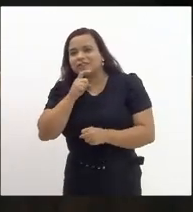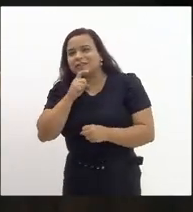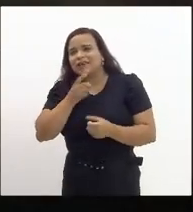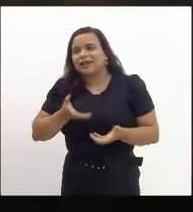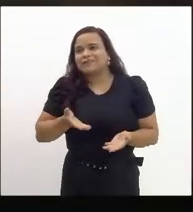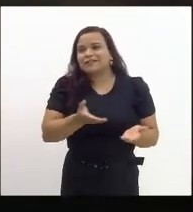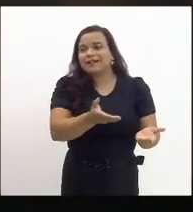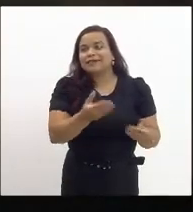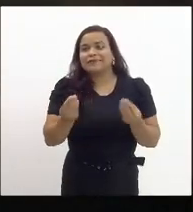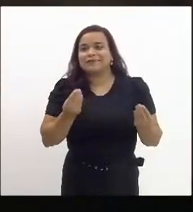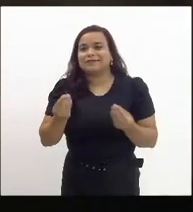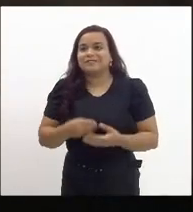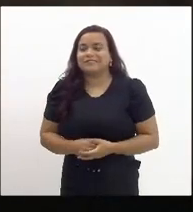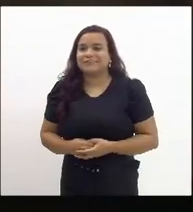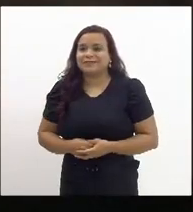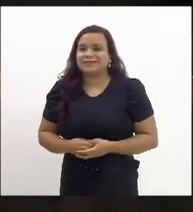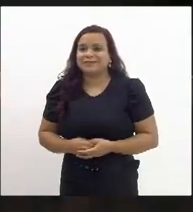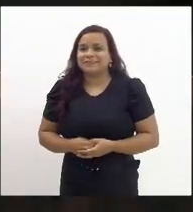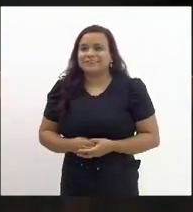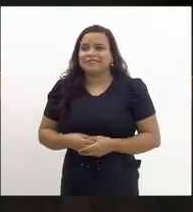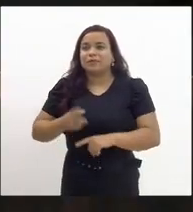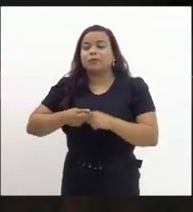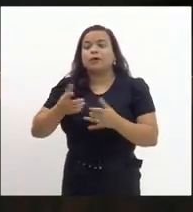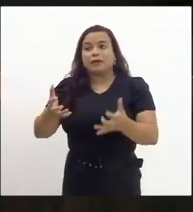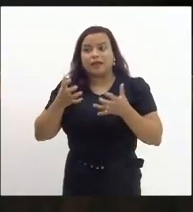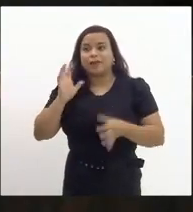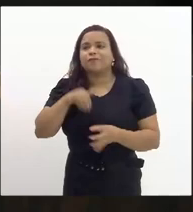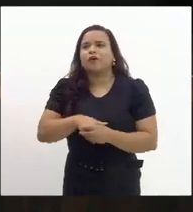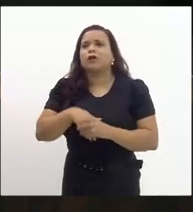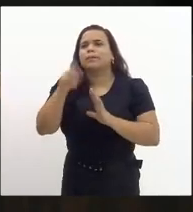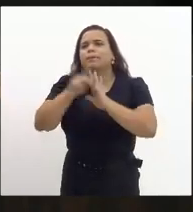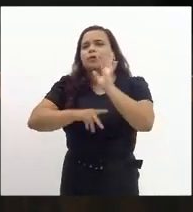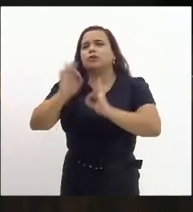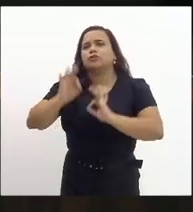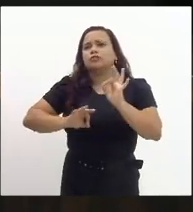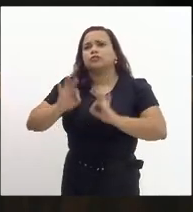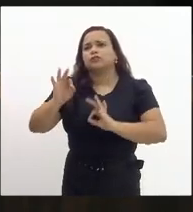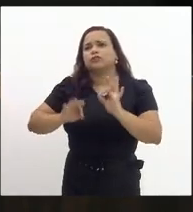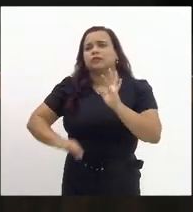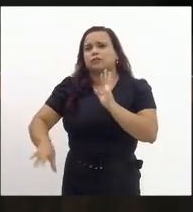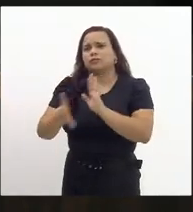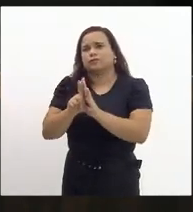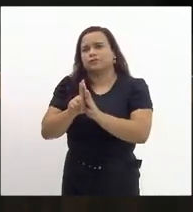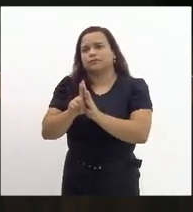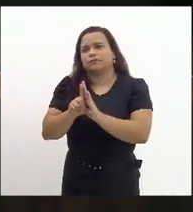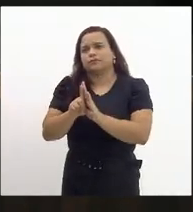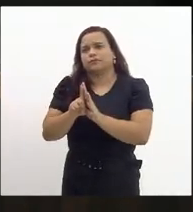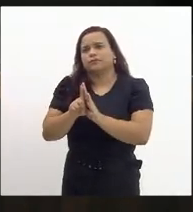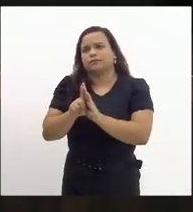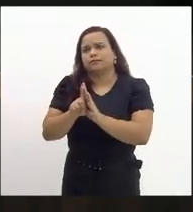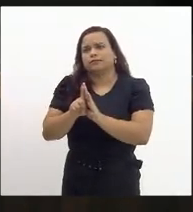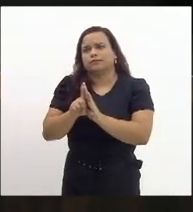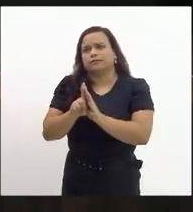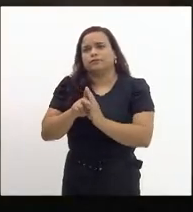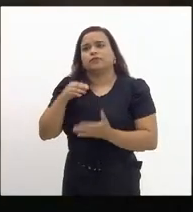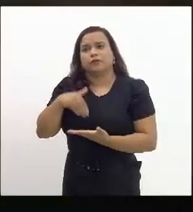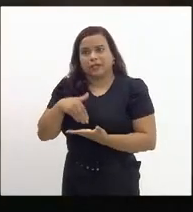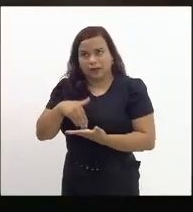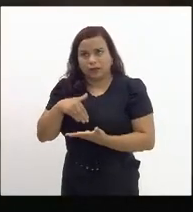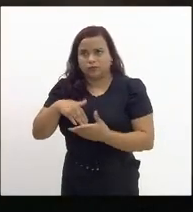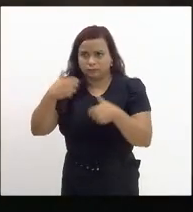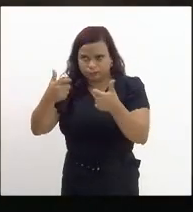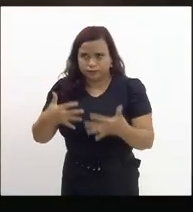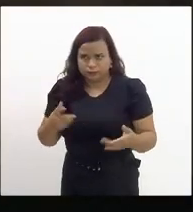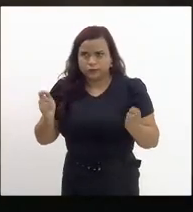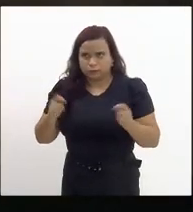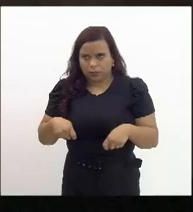verdade, ao final, é porque eles querem que vote um projeto da lei de... Ao final, eu me pronuncio a